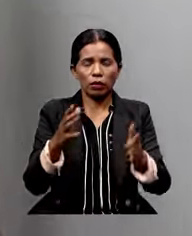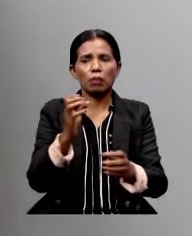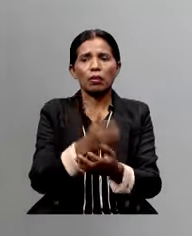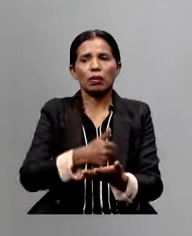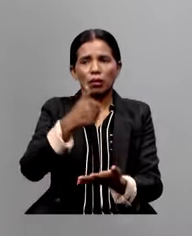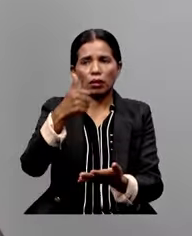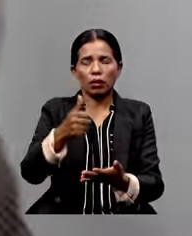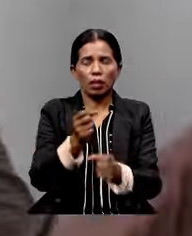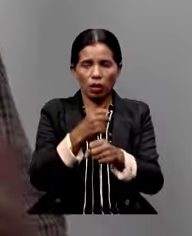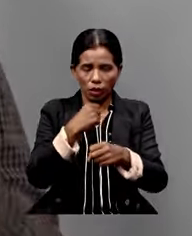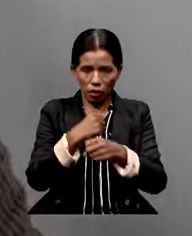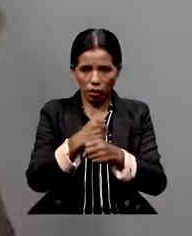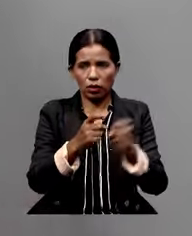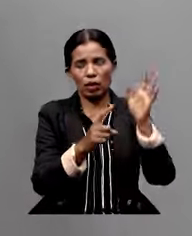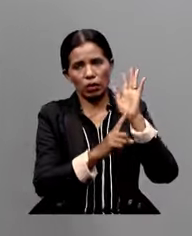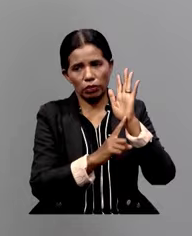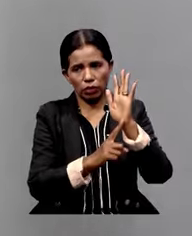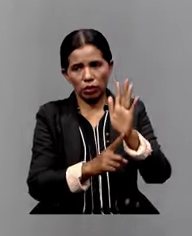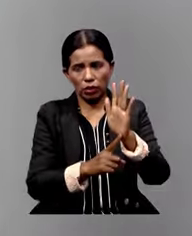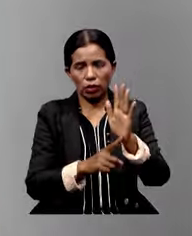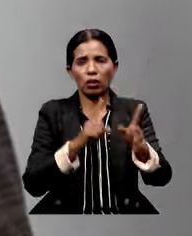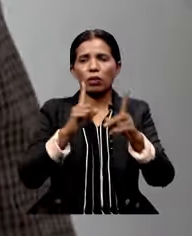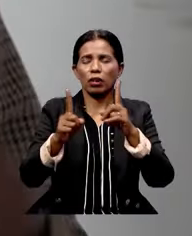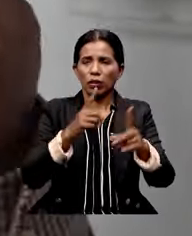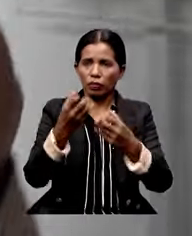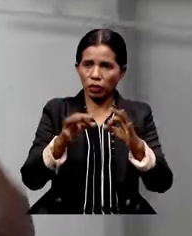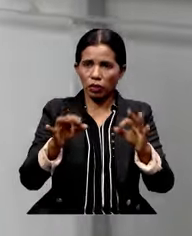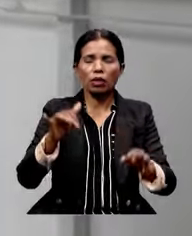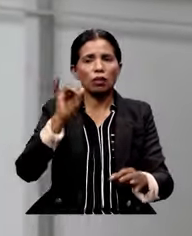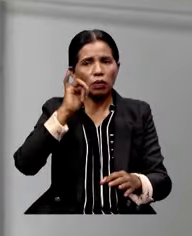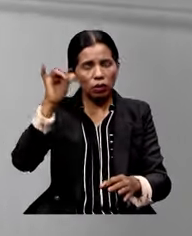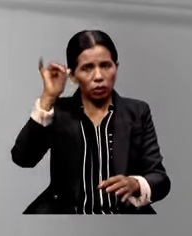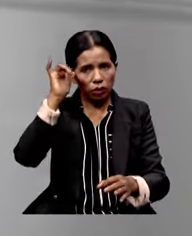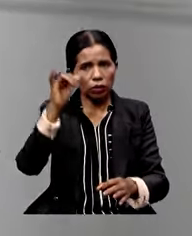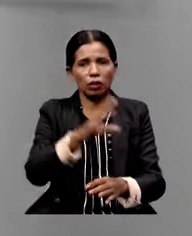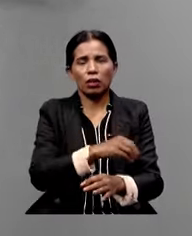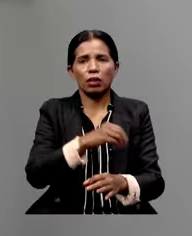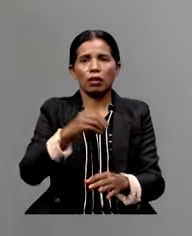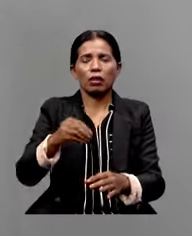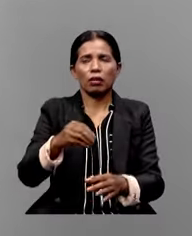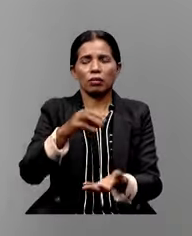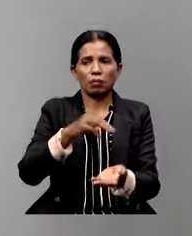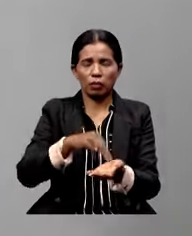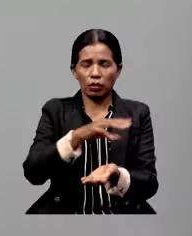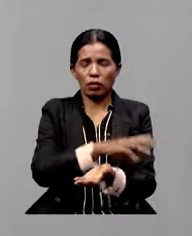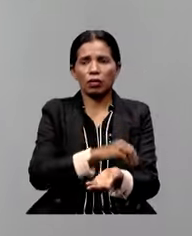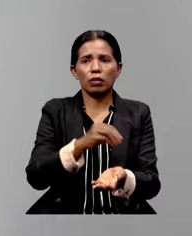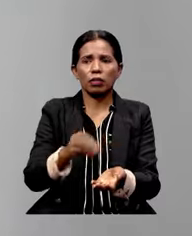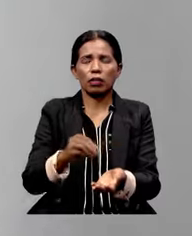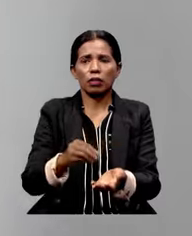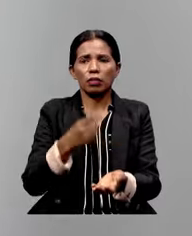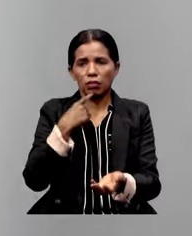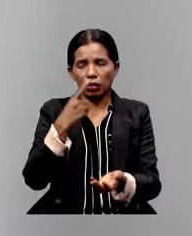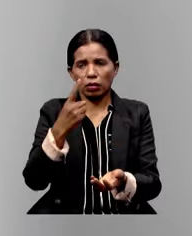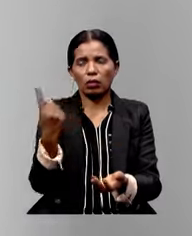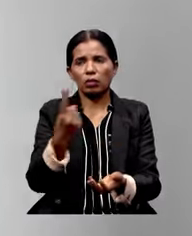Kita halot iona aviso ne, kita explica hoti iona. I orsei mos, coordenador gabinete kurikul hal te explica sauna. Antu manteng explica